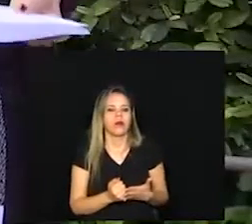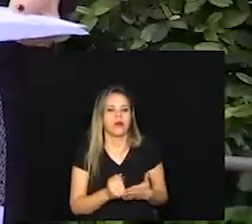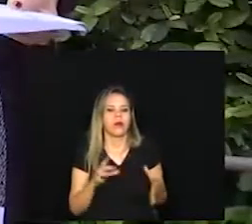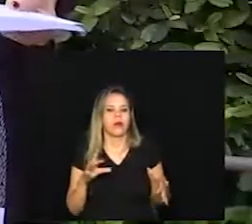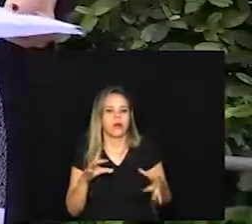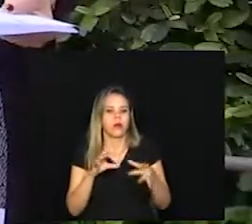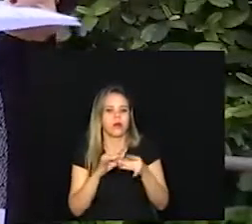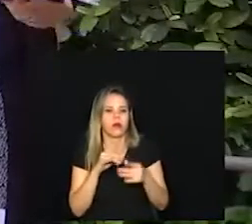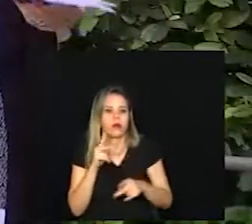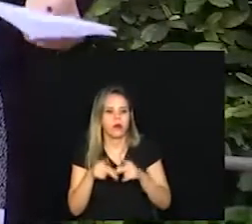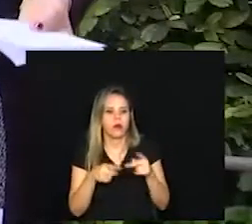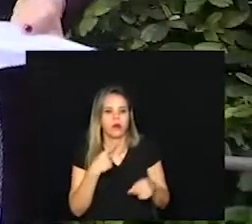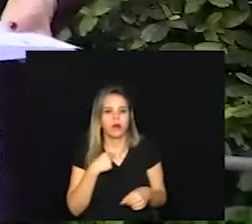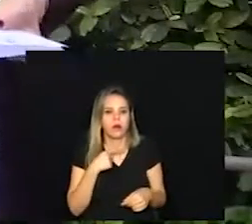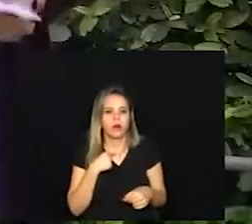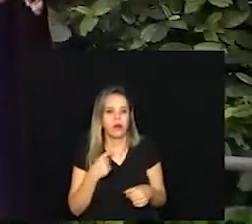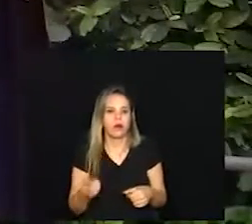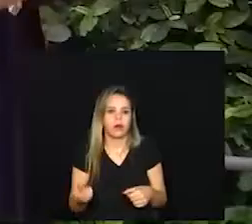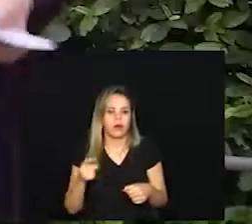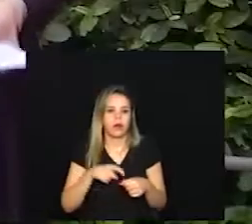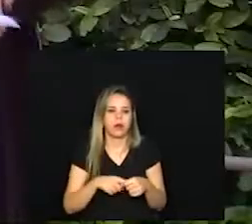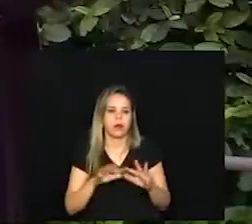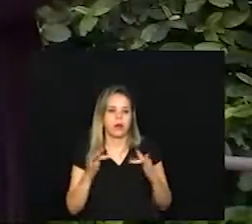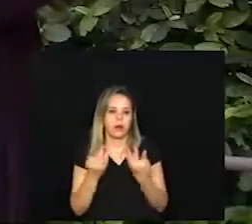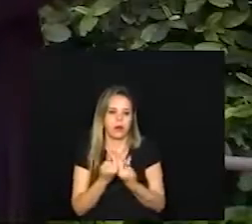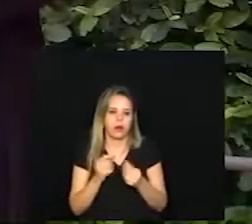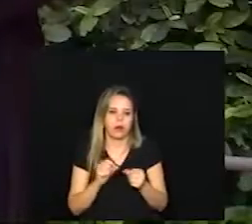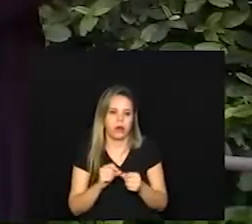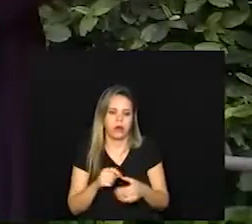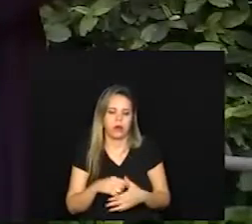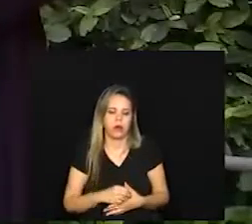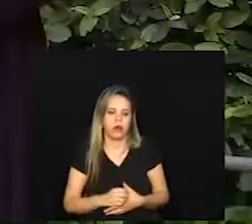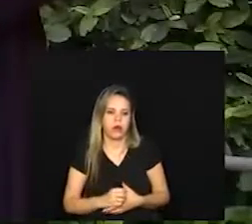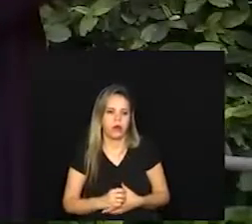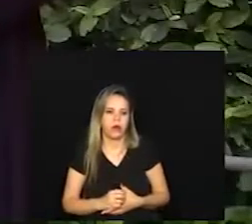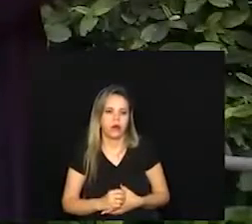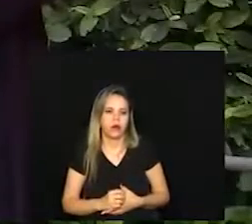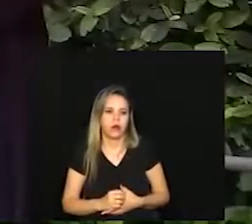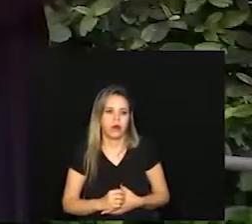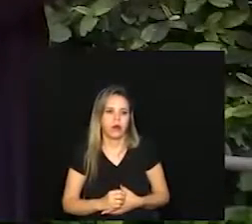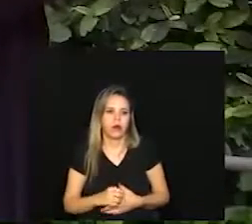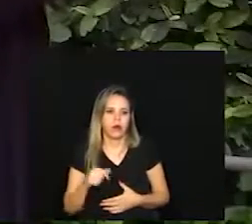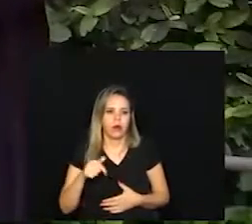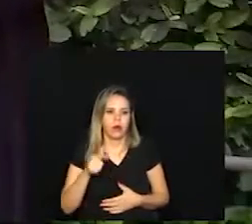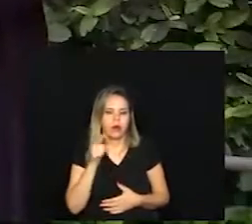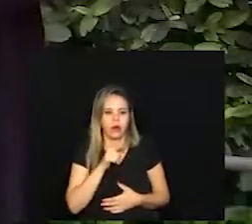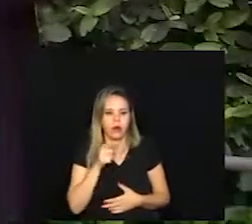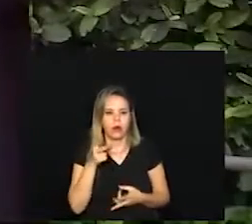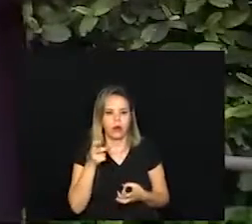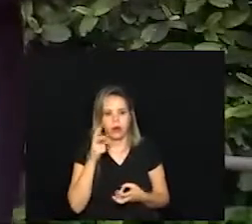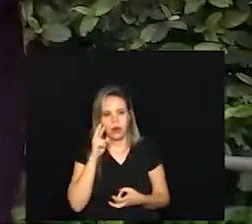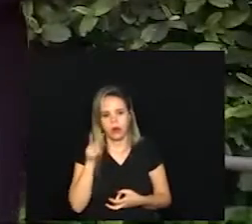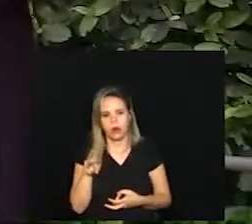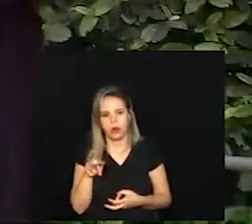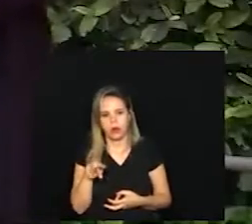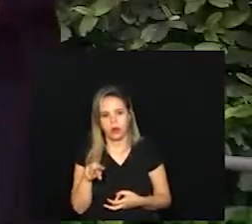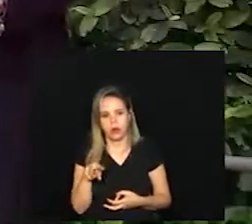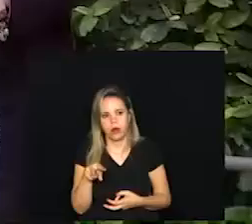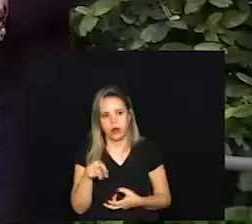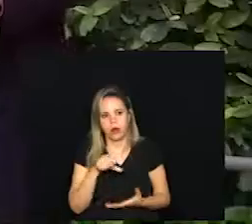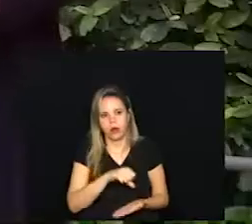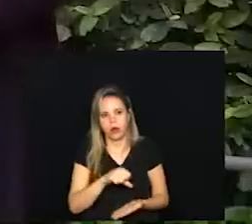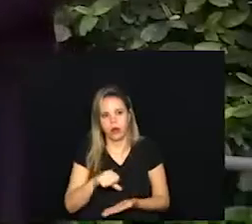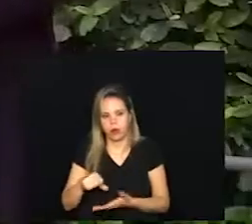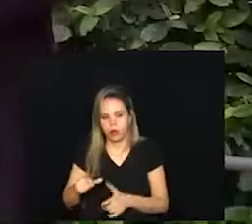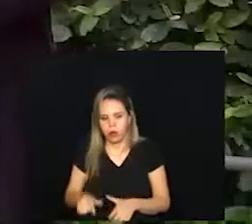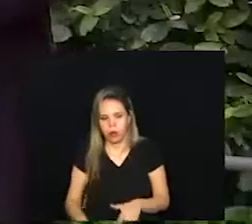pessoa querendo desejar o seu local de origem, nós fazemos esse recâmbio. Ô, secretária, daqui a gente consegue ver os pontos,